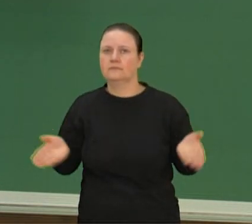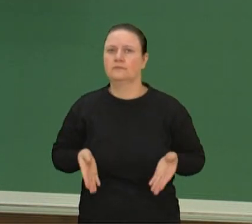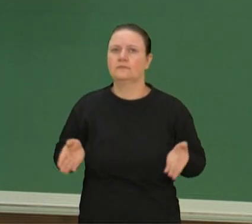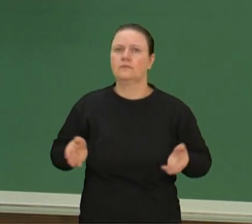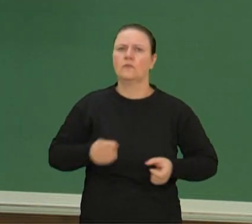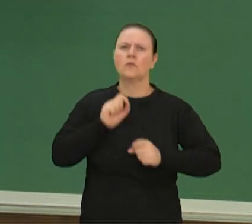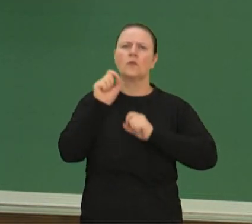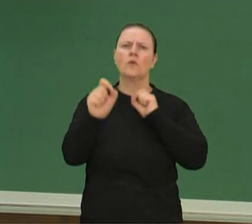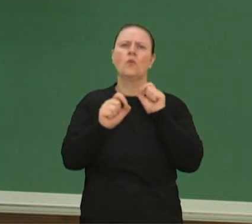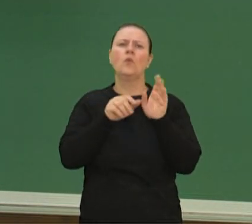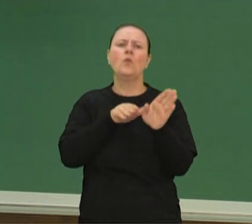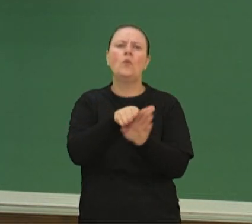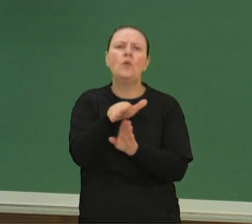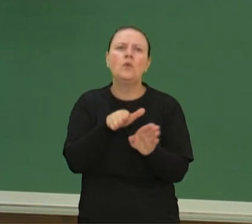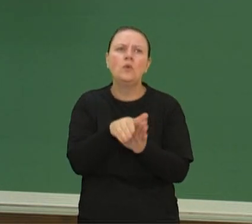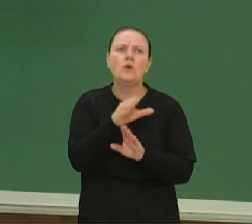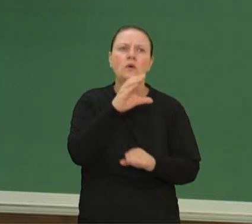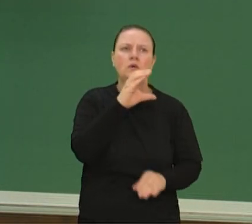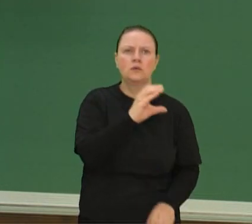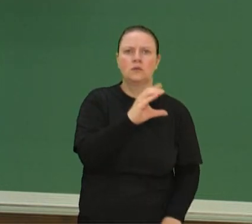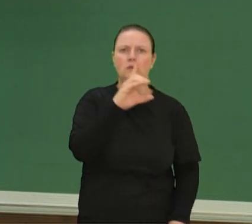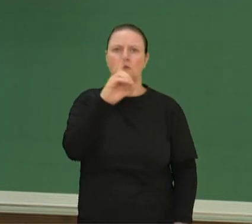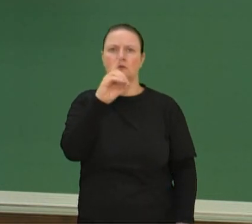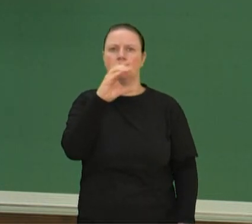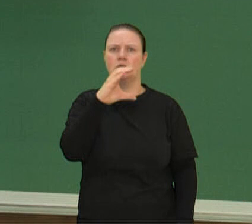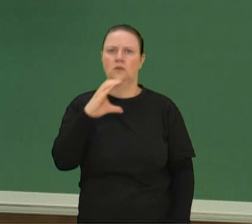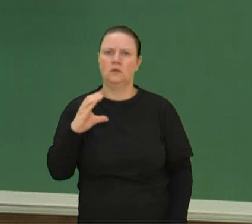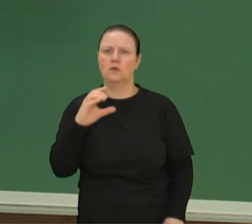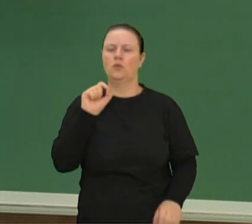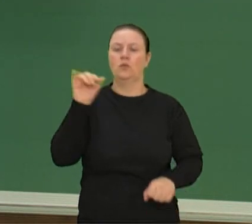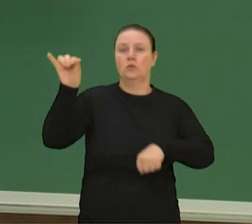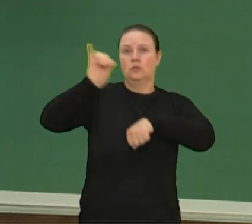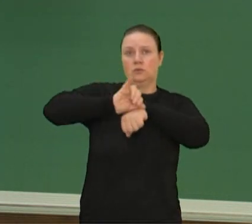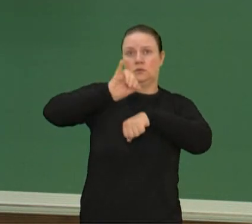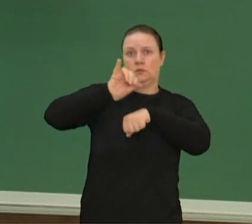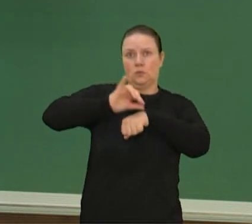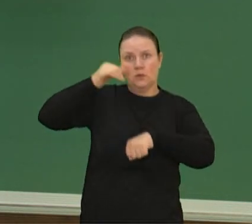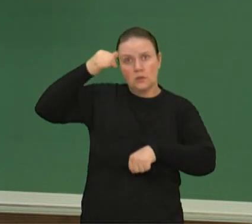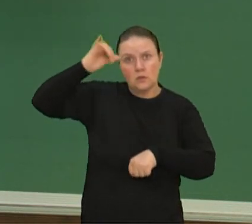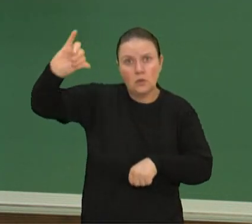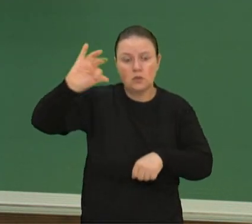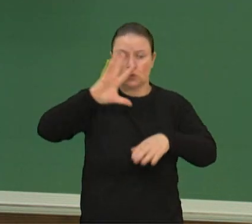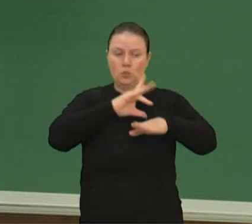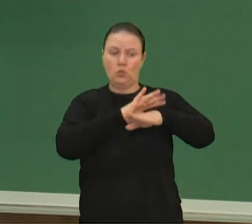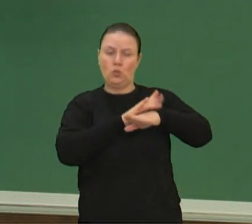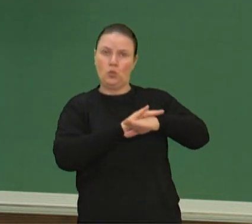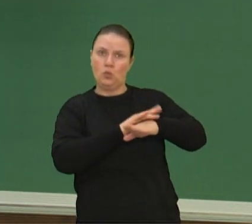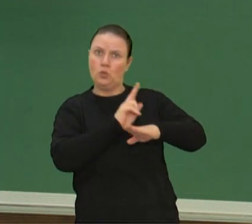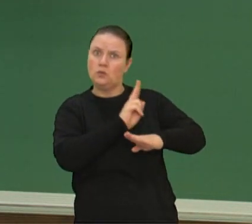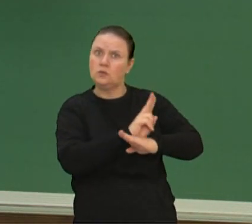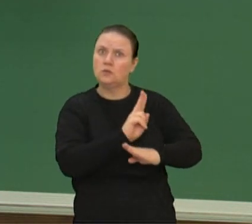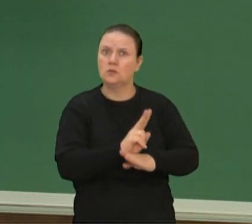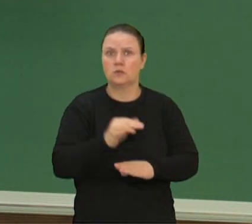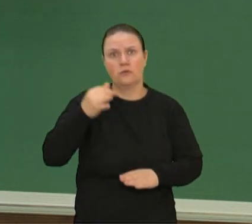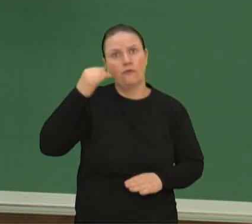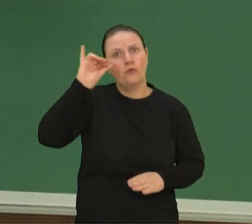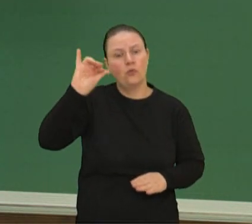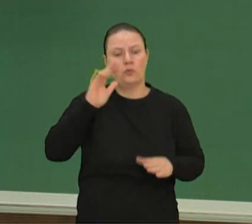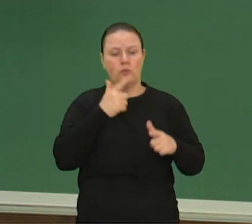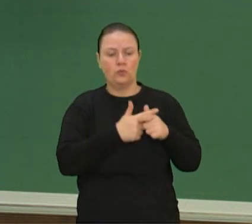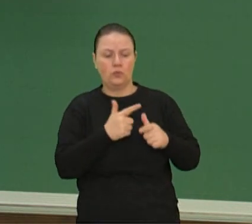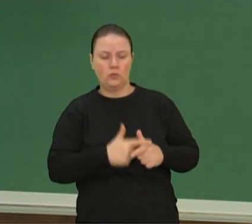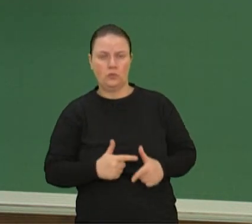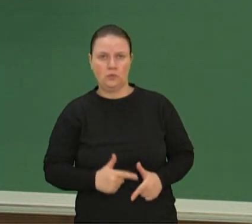são as recomendações do CDC, que é o Centro de Prevenção e Controle de Doenças, para evitar os problemas de